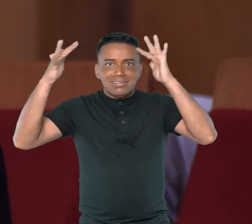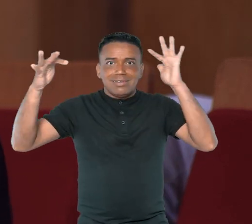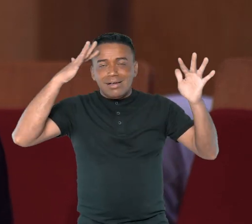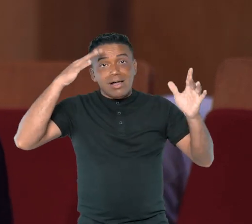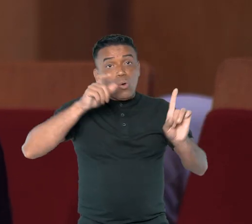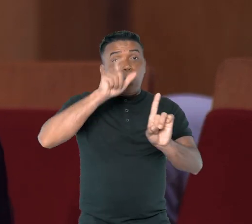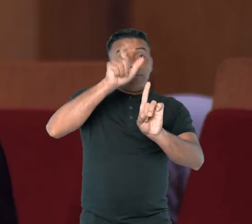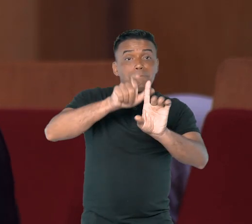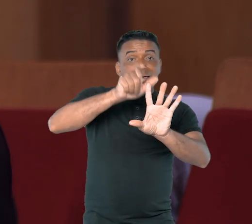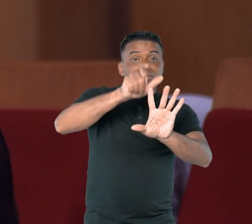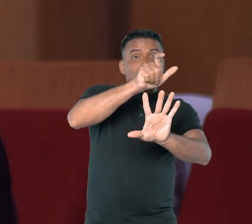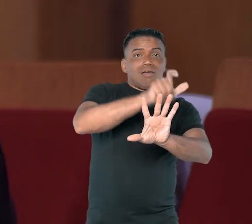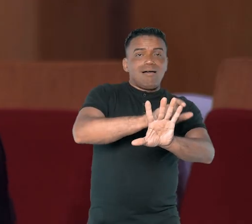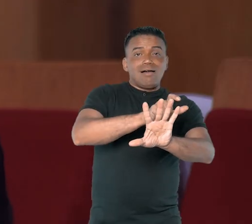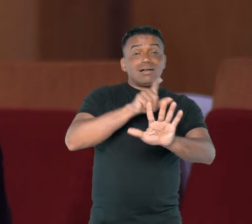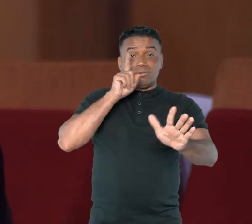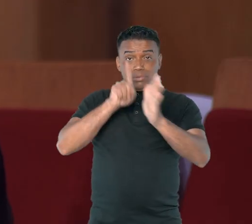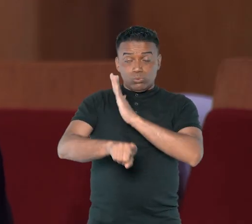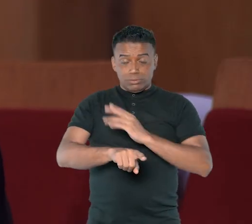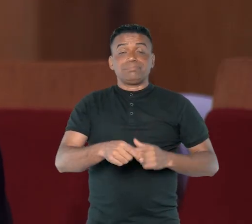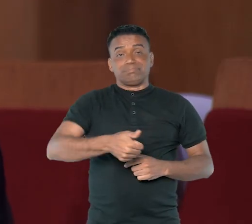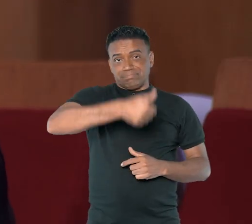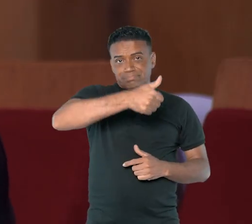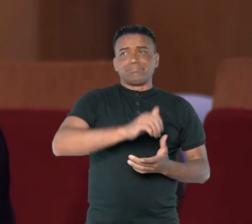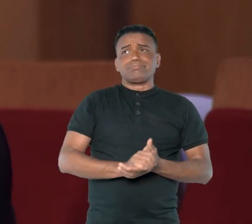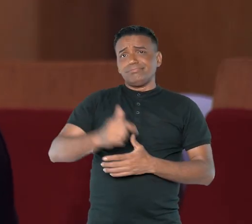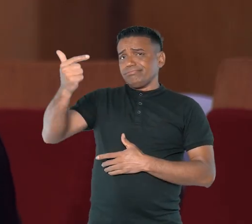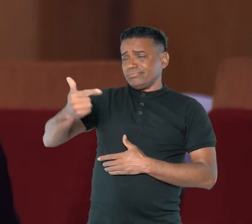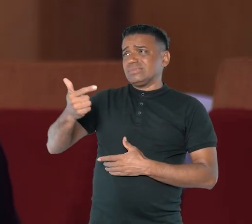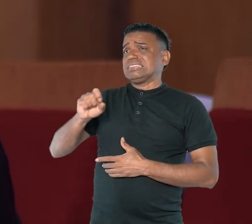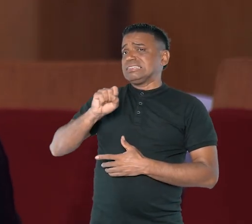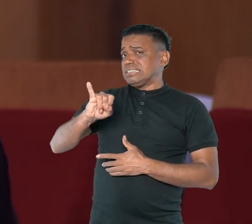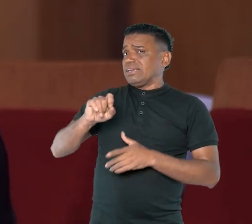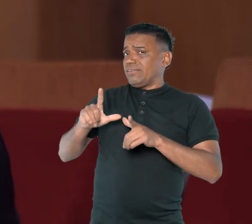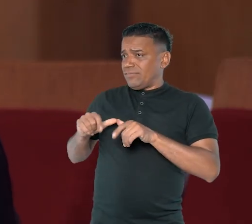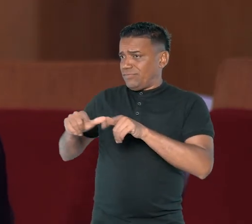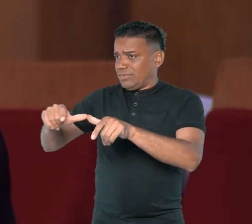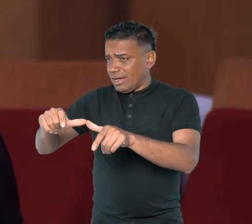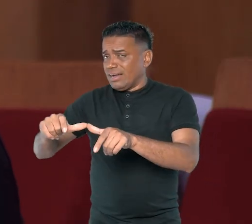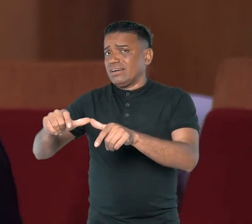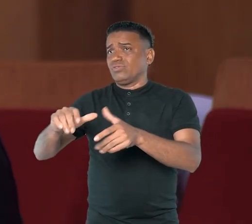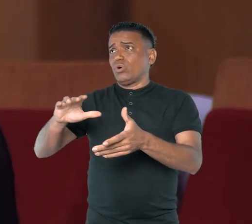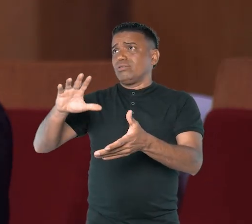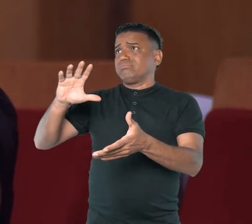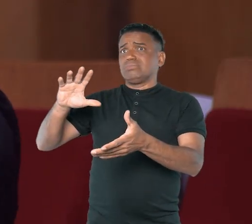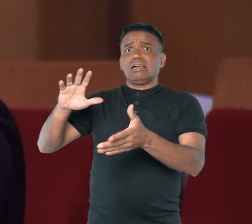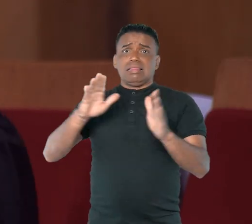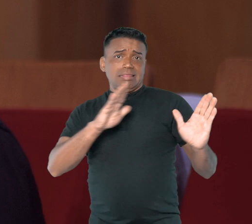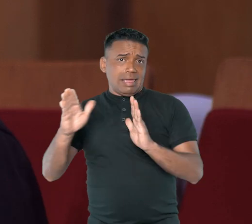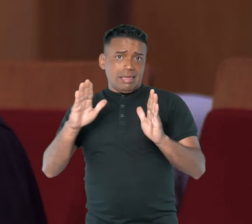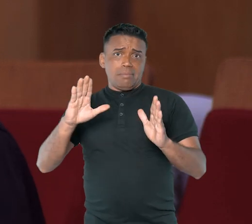assim. Isso é uma pergunta. A outra é se essas viagens foram condensadas num período de tempo ou